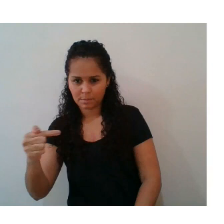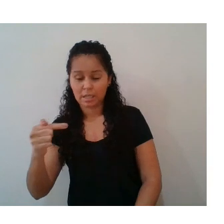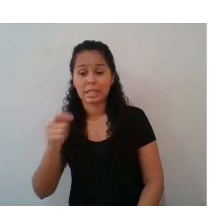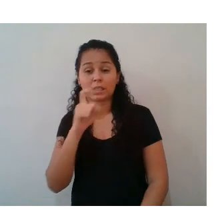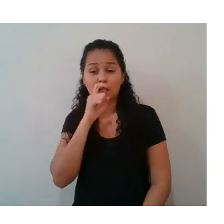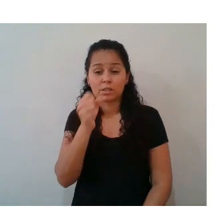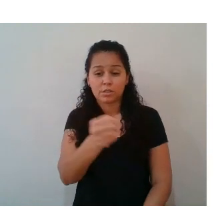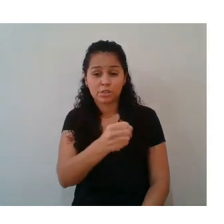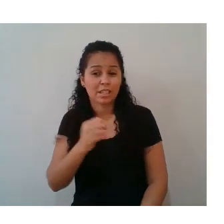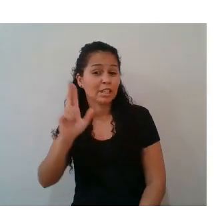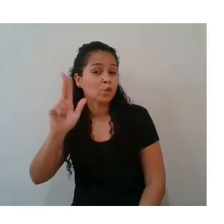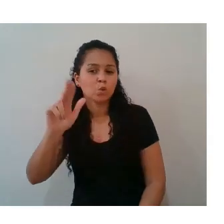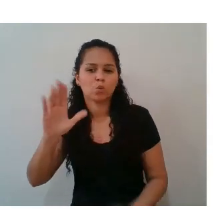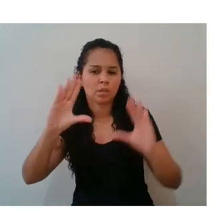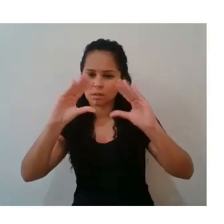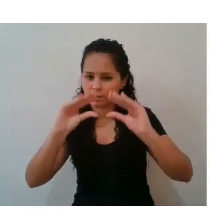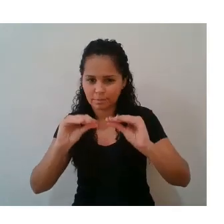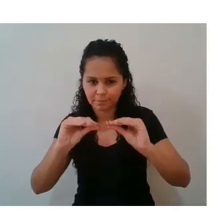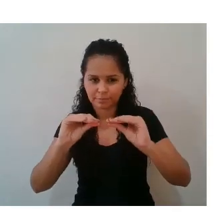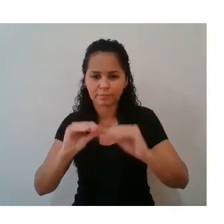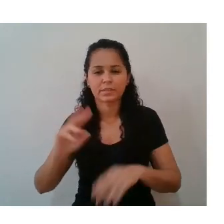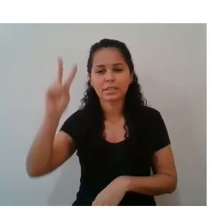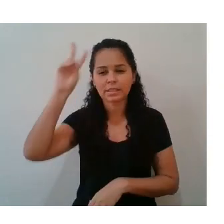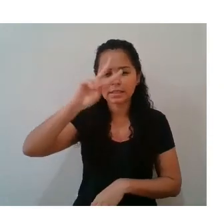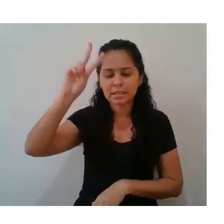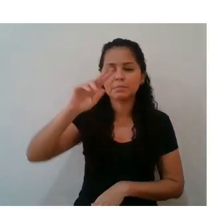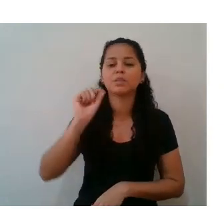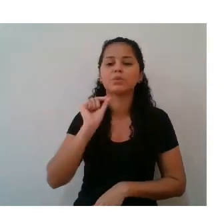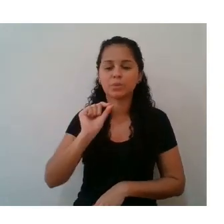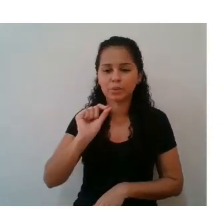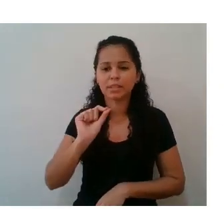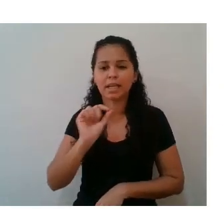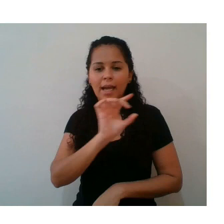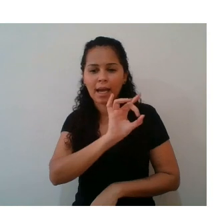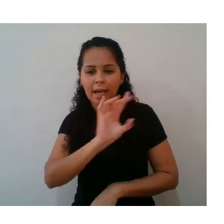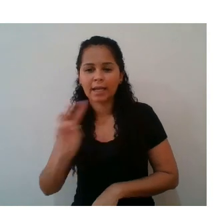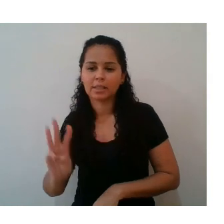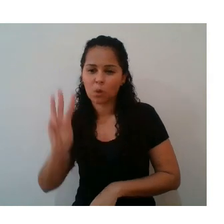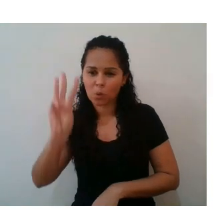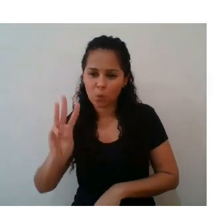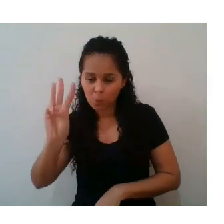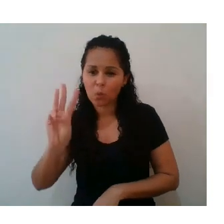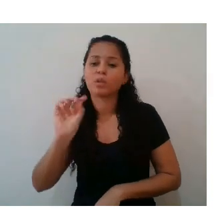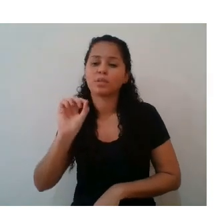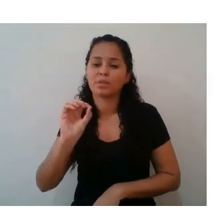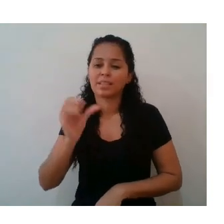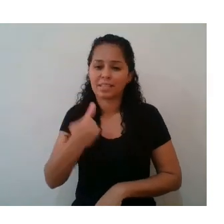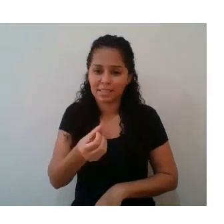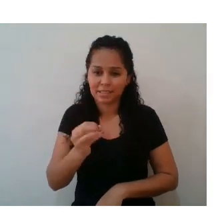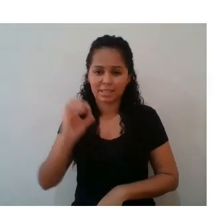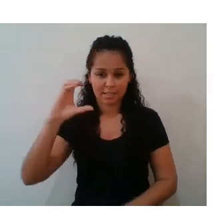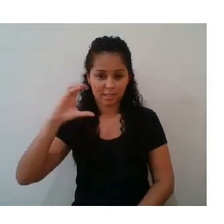do quilowatt-hora de energia é de 0,60 centavos, tá? Geladeira. Então, por que eu não coloquei